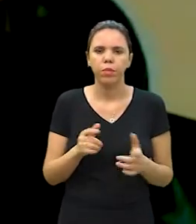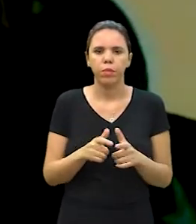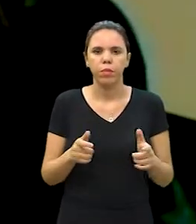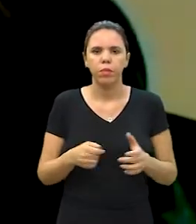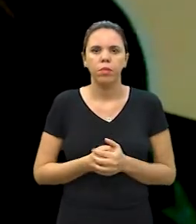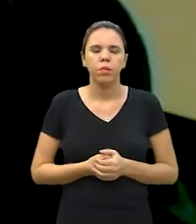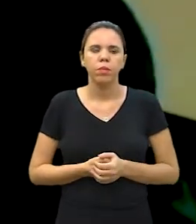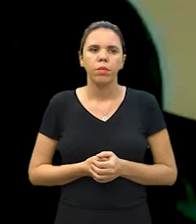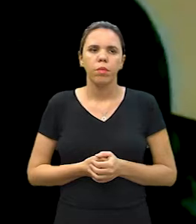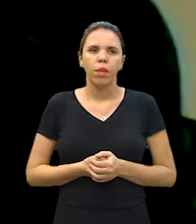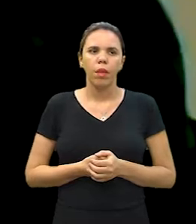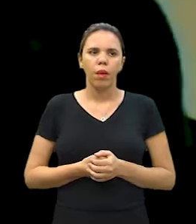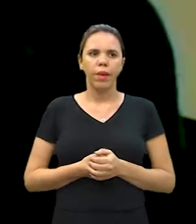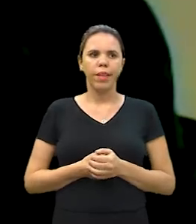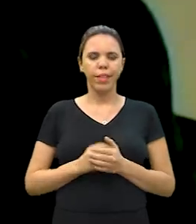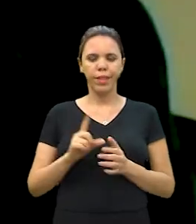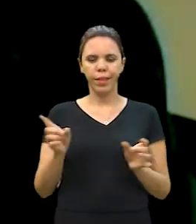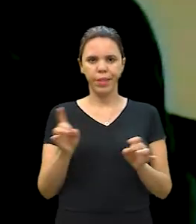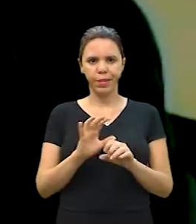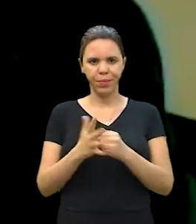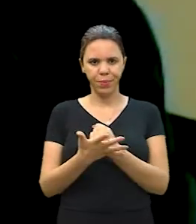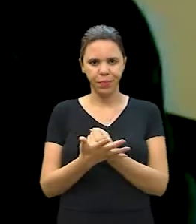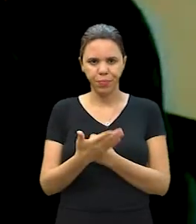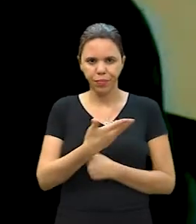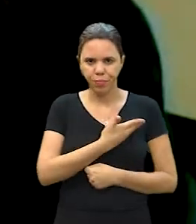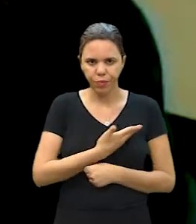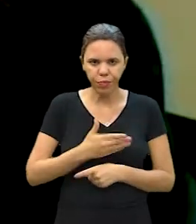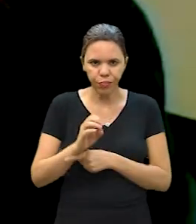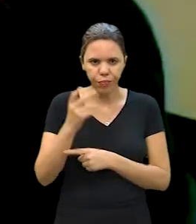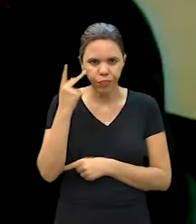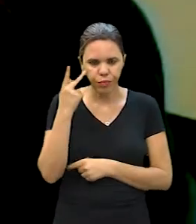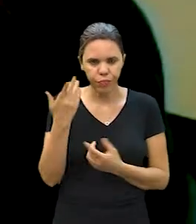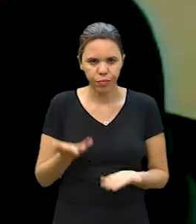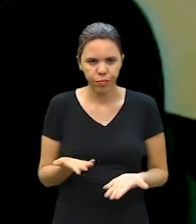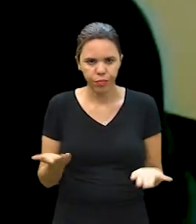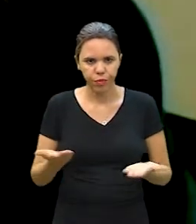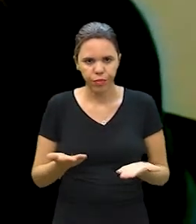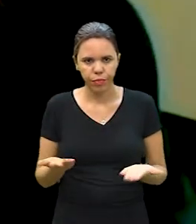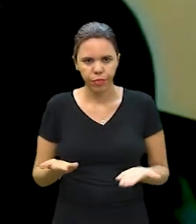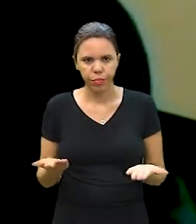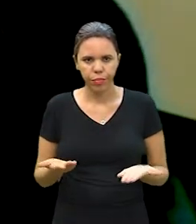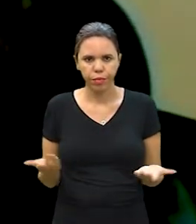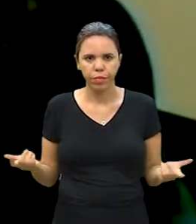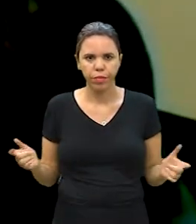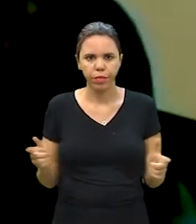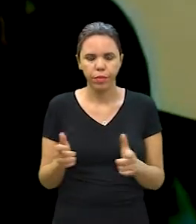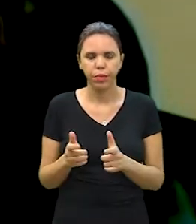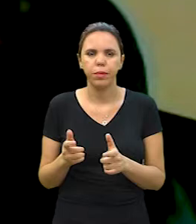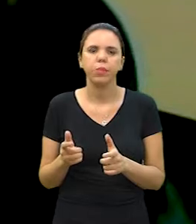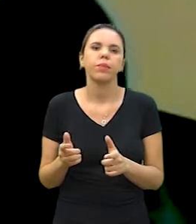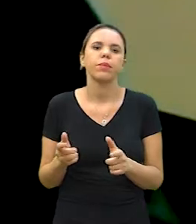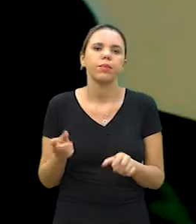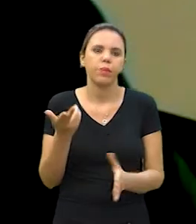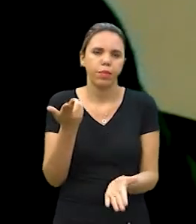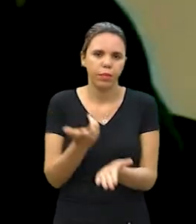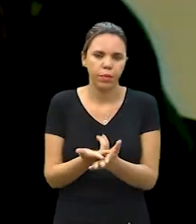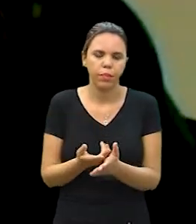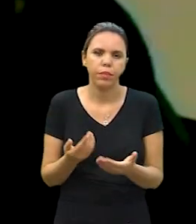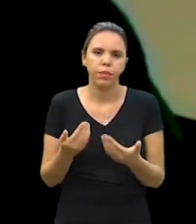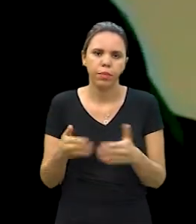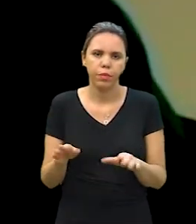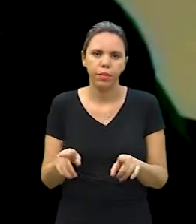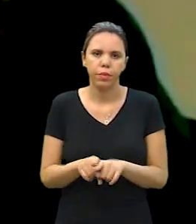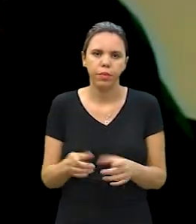muito grande. E, nesse pós-pandemia, o governo do Estado de São Paulo, agora, com a queda das internações,